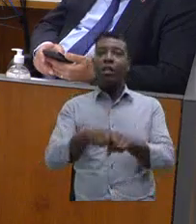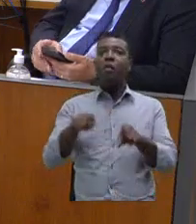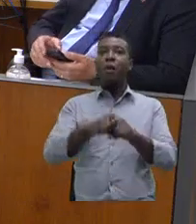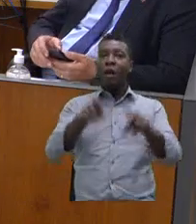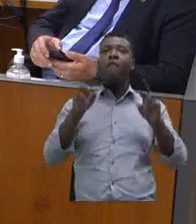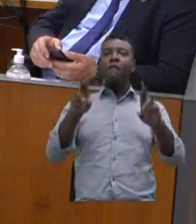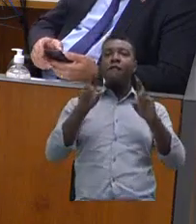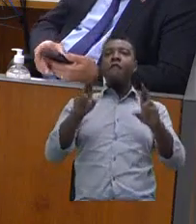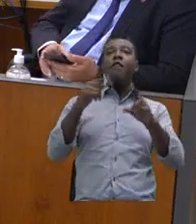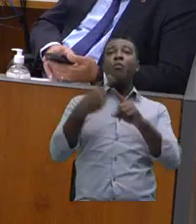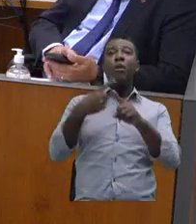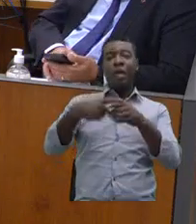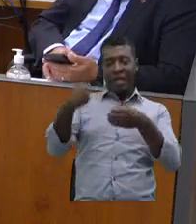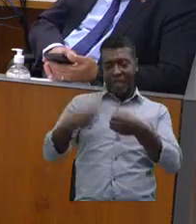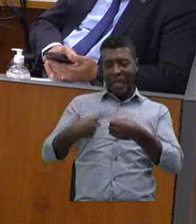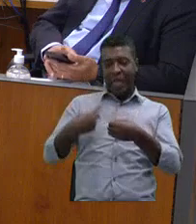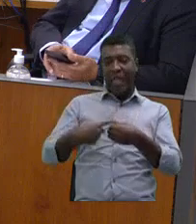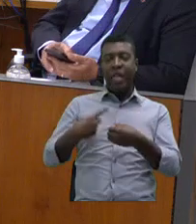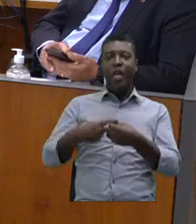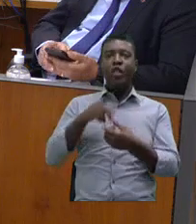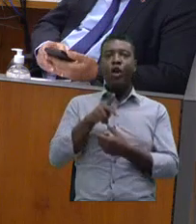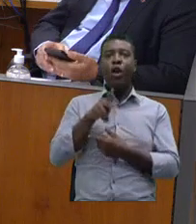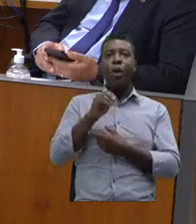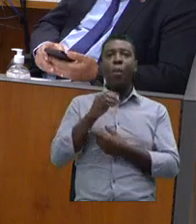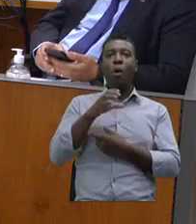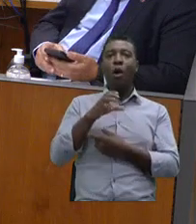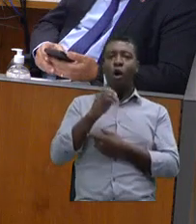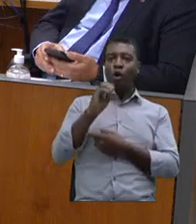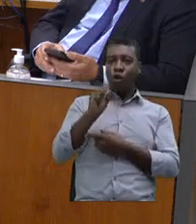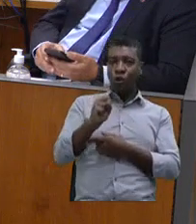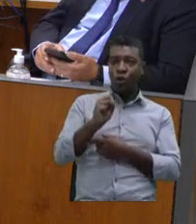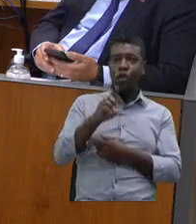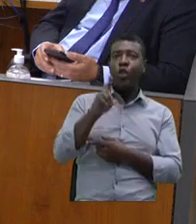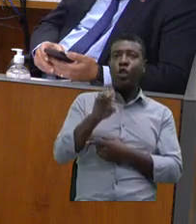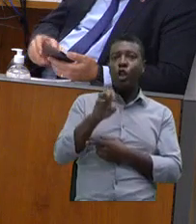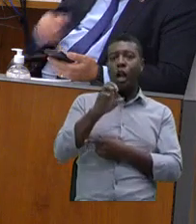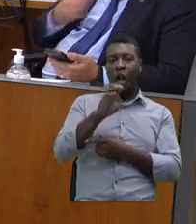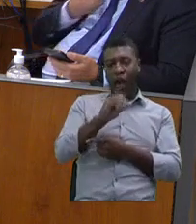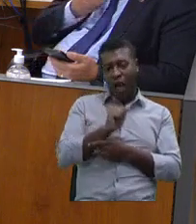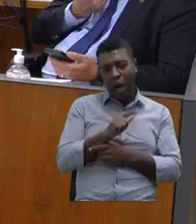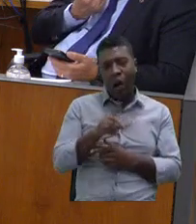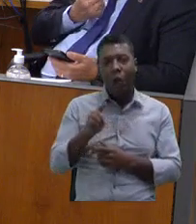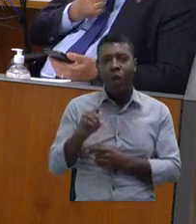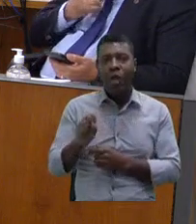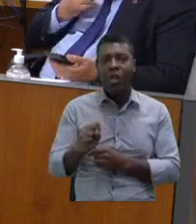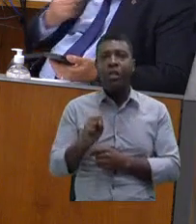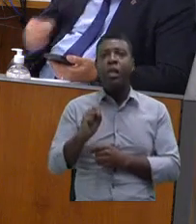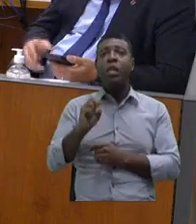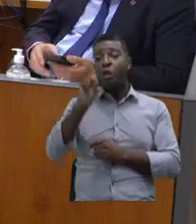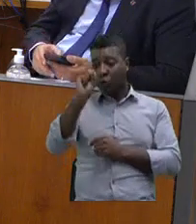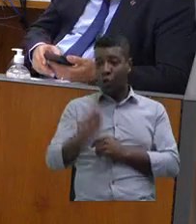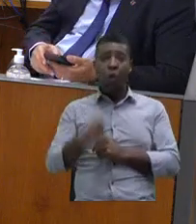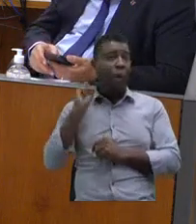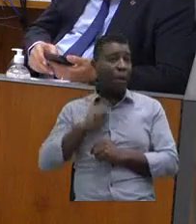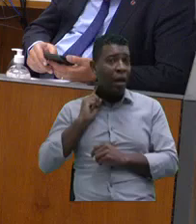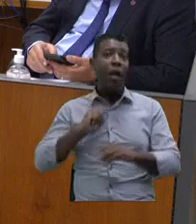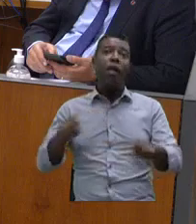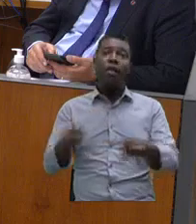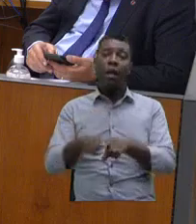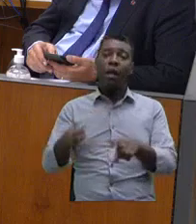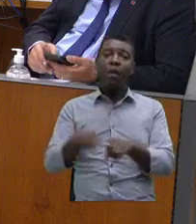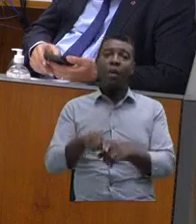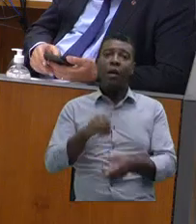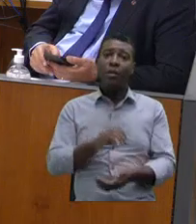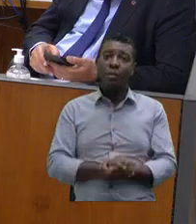sul de Minas, ela está se candidatando à Unesco como cidade criativa literária. Então, é muito bom também.